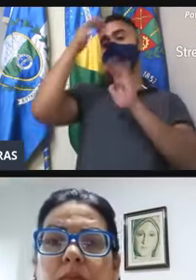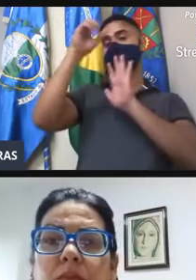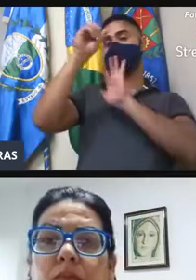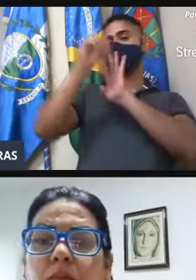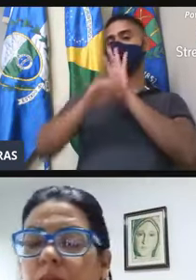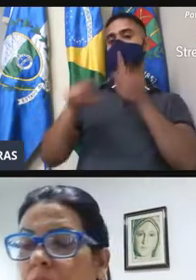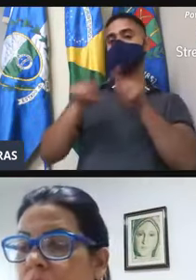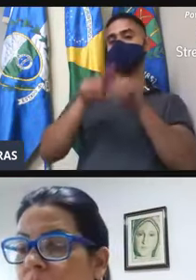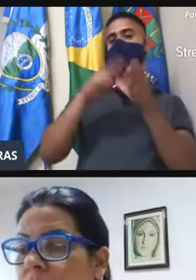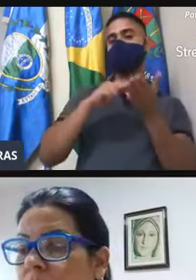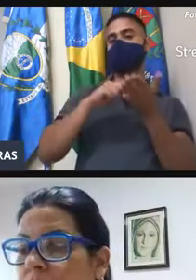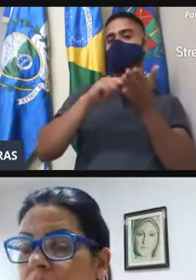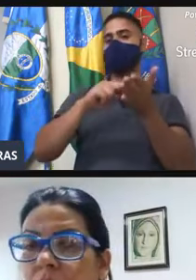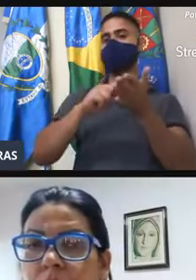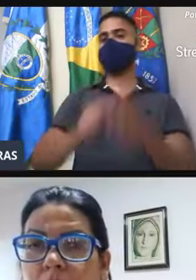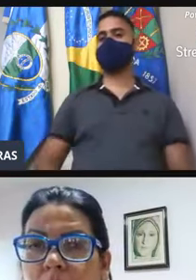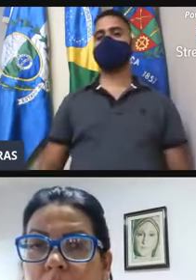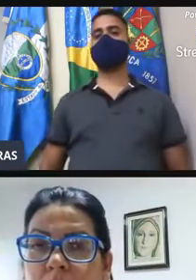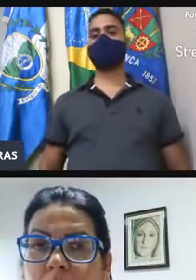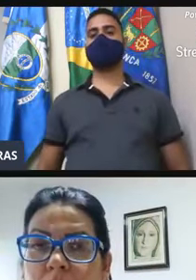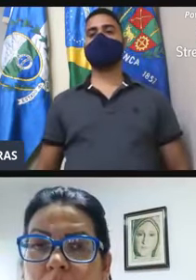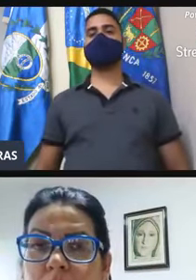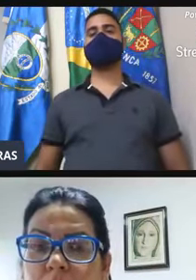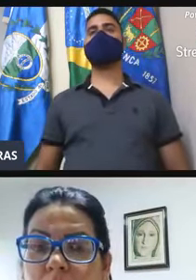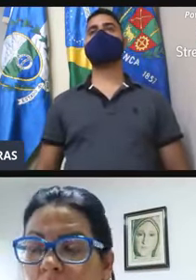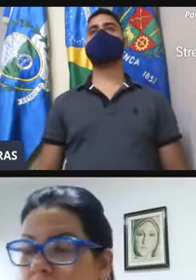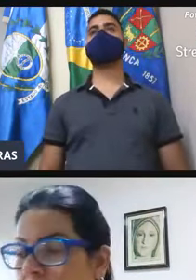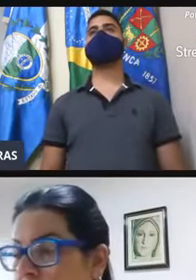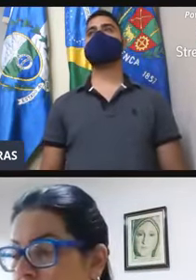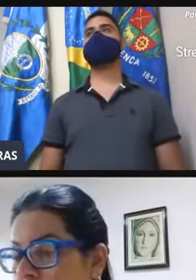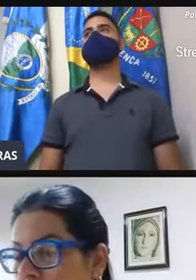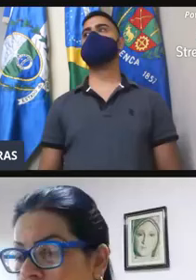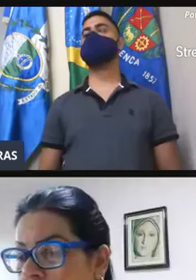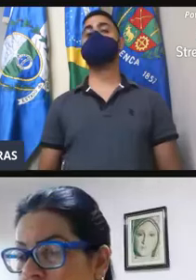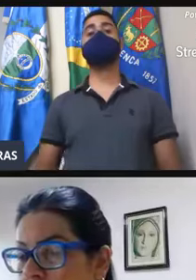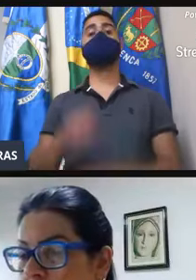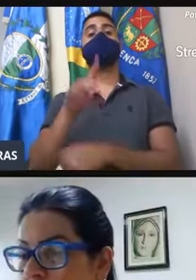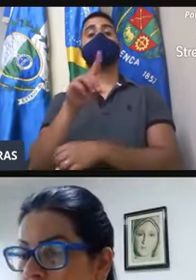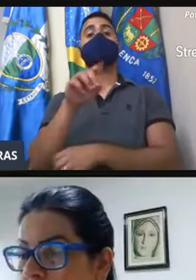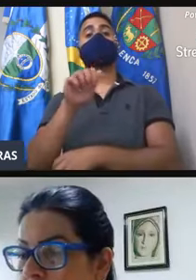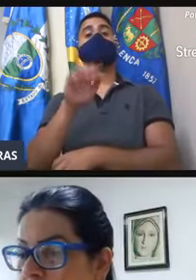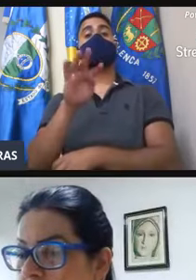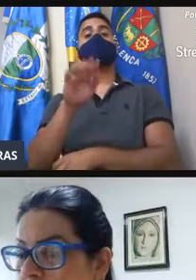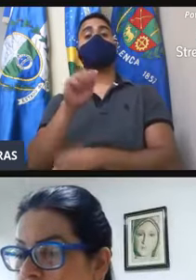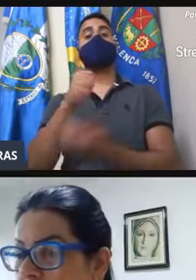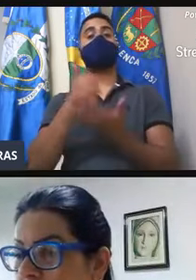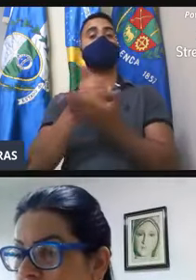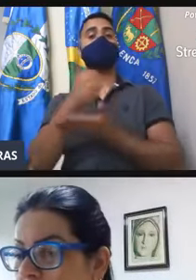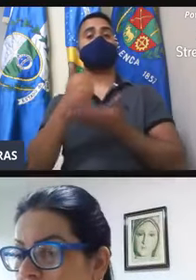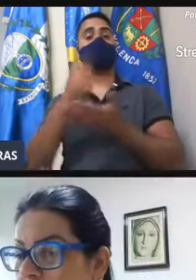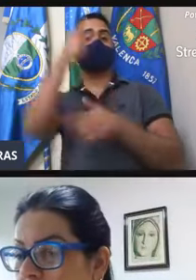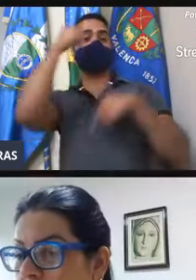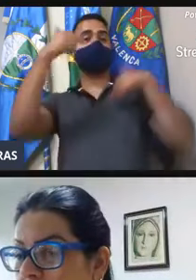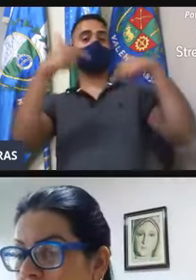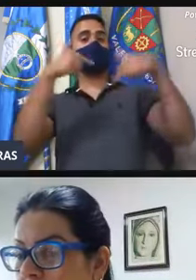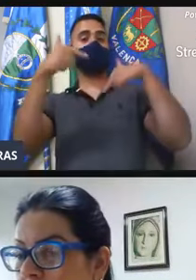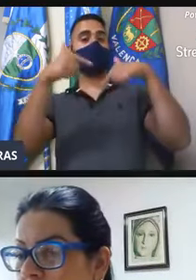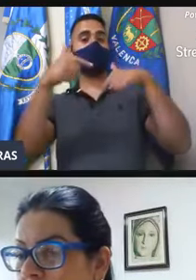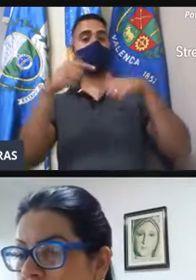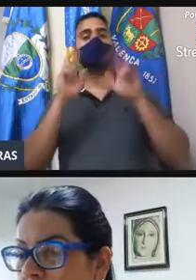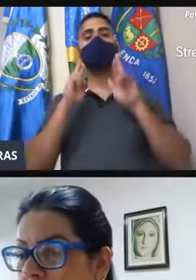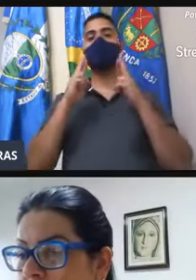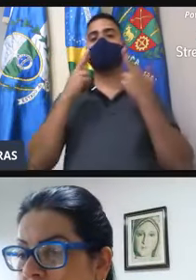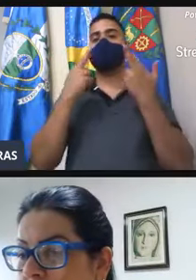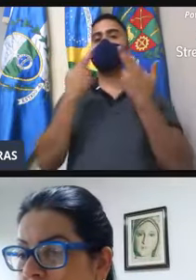Ofícios e correspondências. Gabinete do Prefeito, data base dos servidores públicos municipais. Reunião